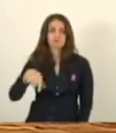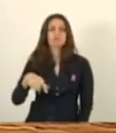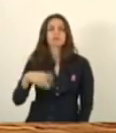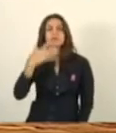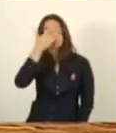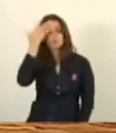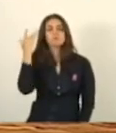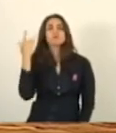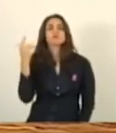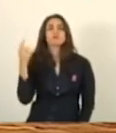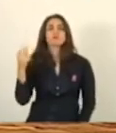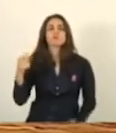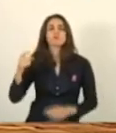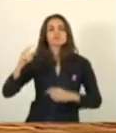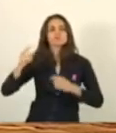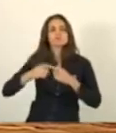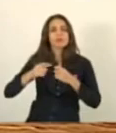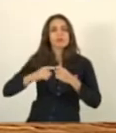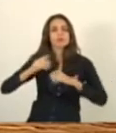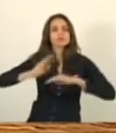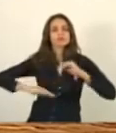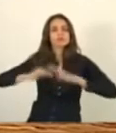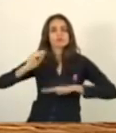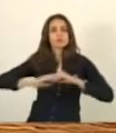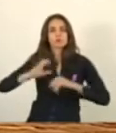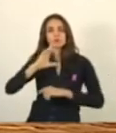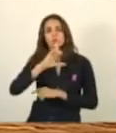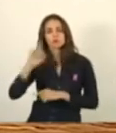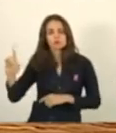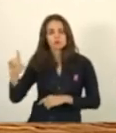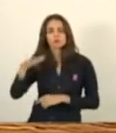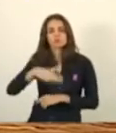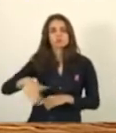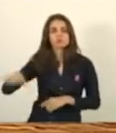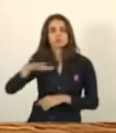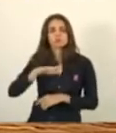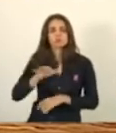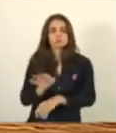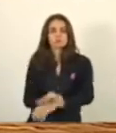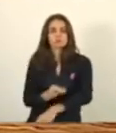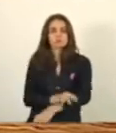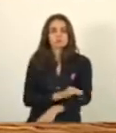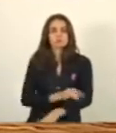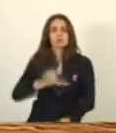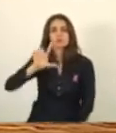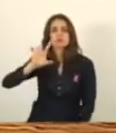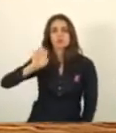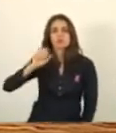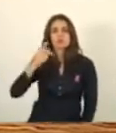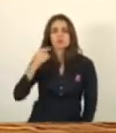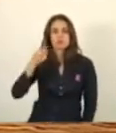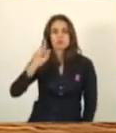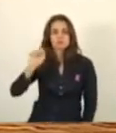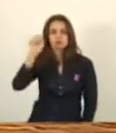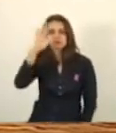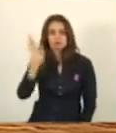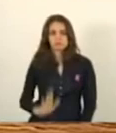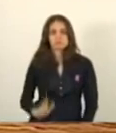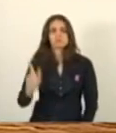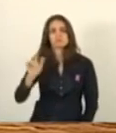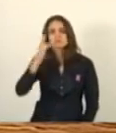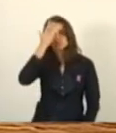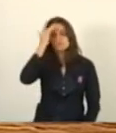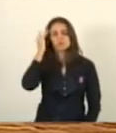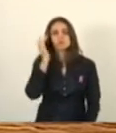Roseli Torrelio, que é coordenadora médica da Debra Brasil. Então são essas pessoas